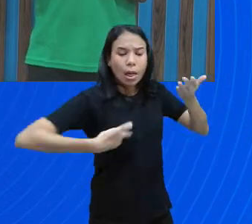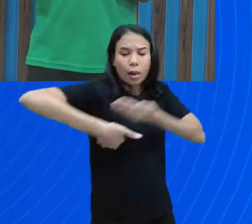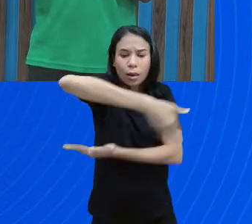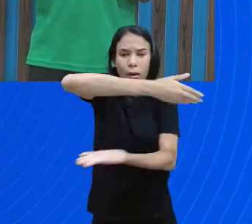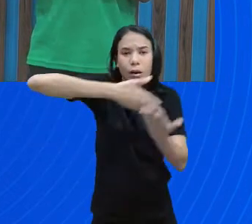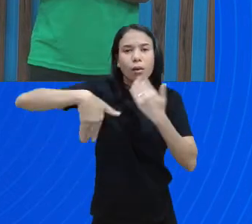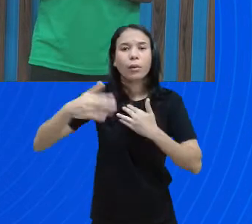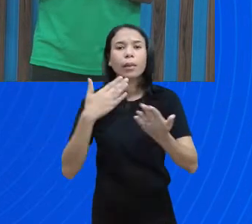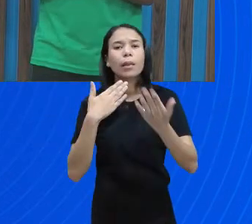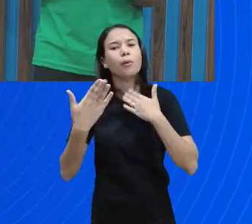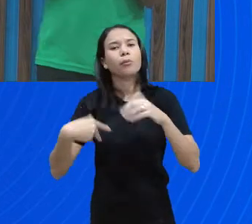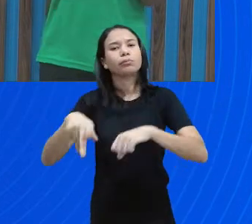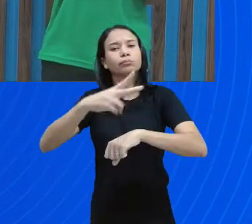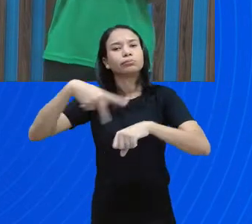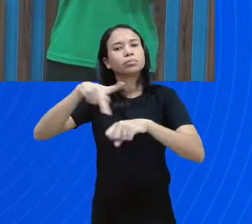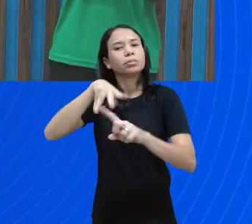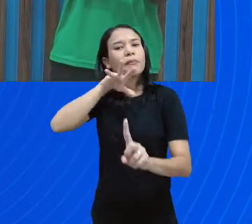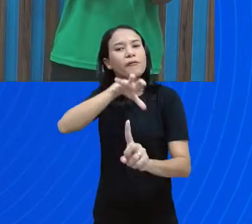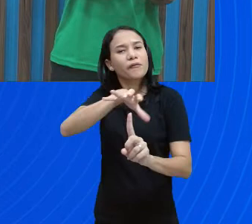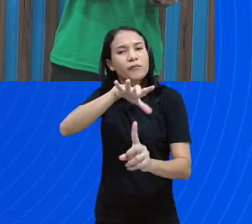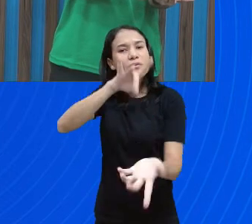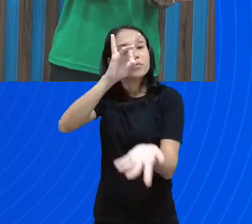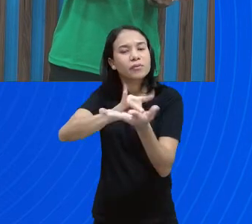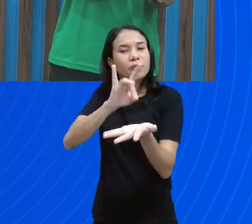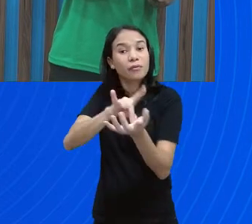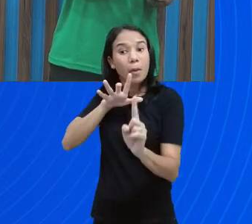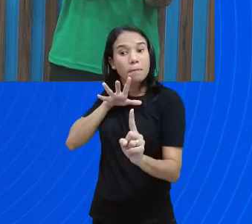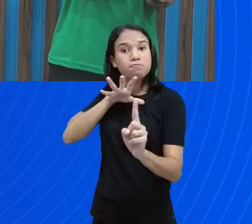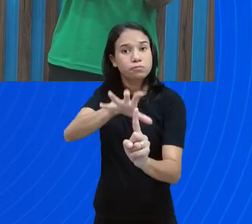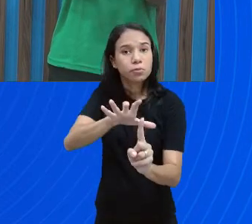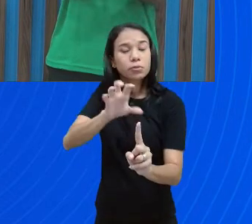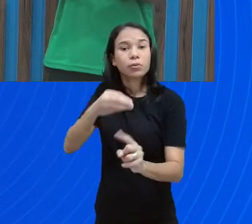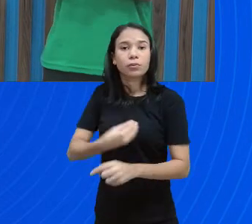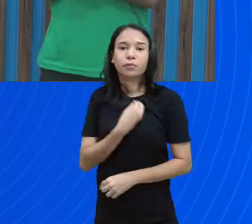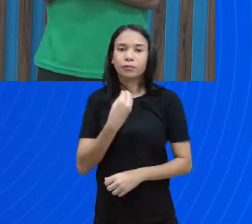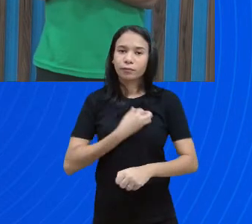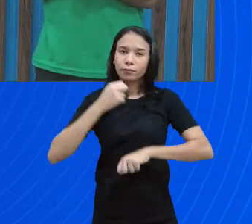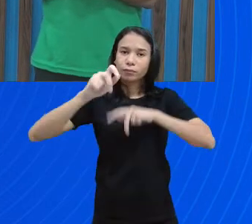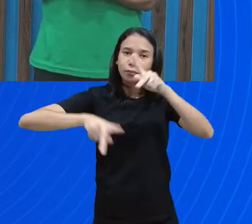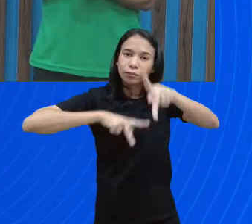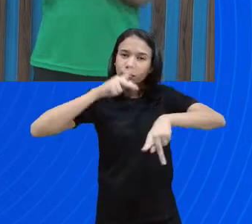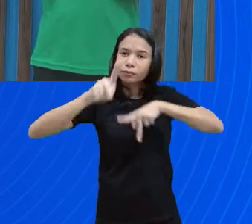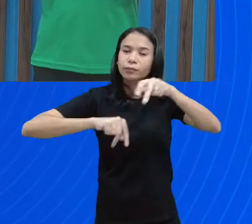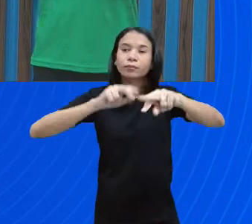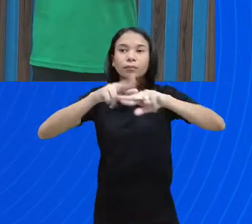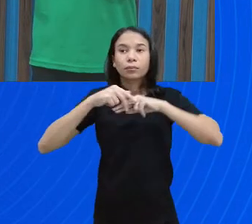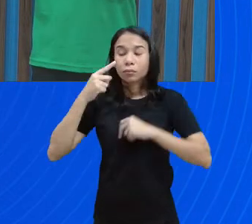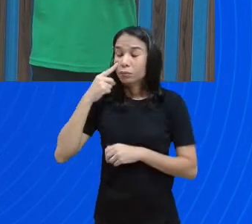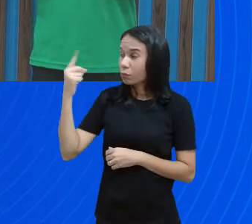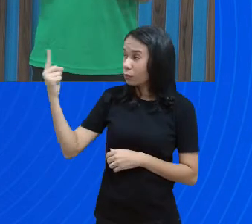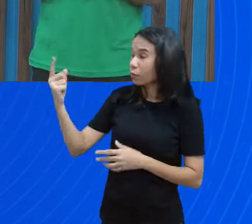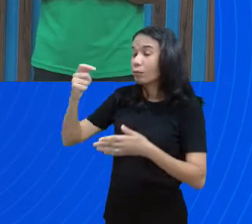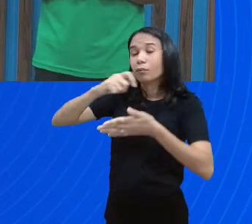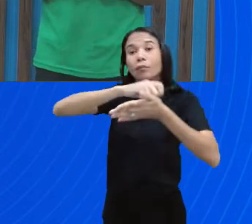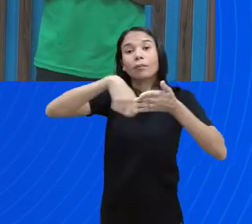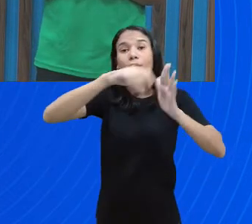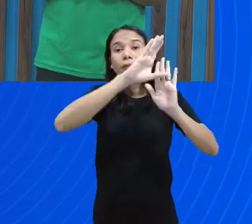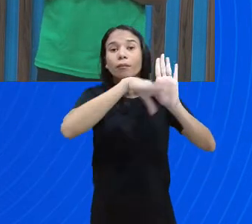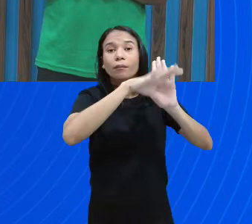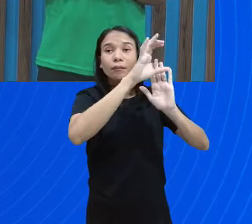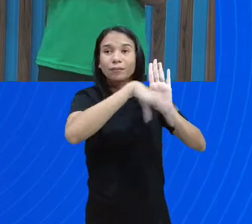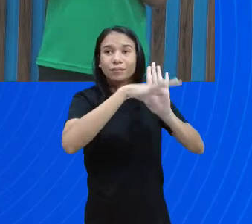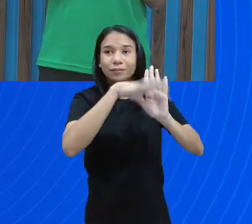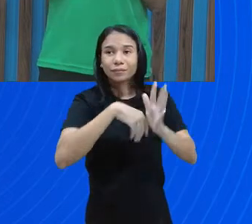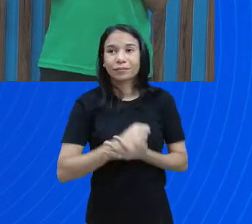entre os países vão impactar diretamente a vida da população. E é isso que está escrito nesse conceito